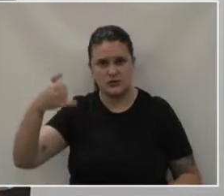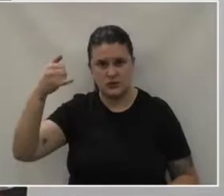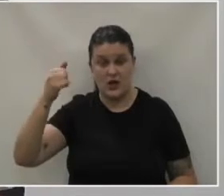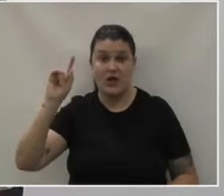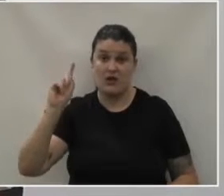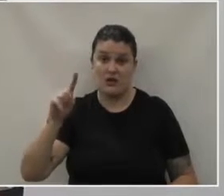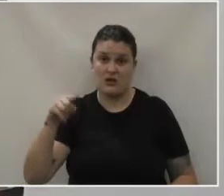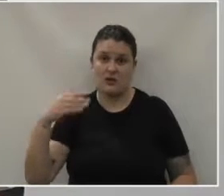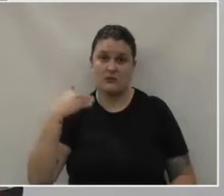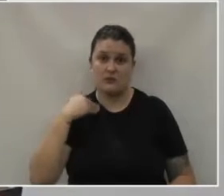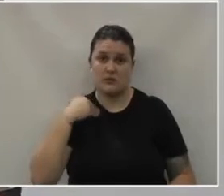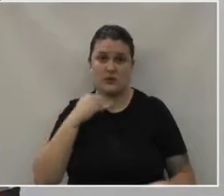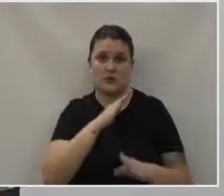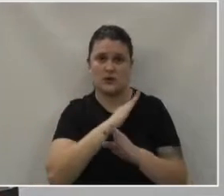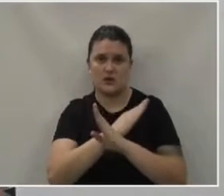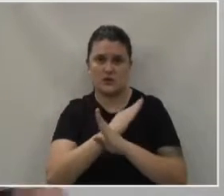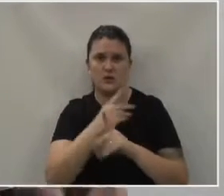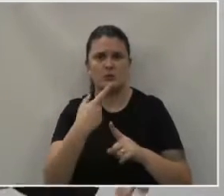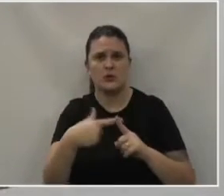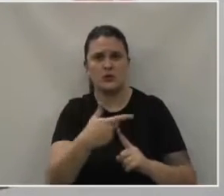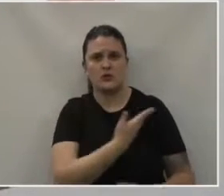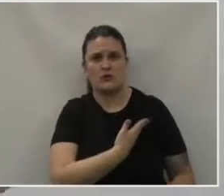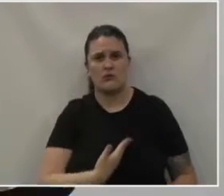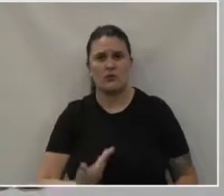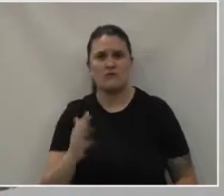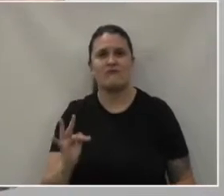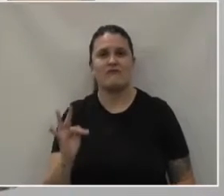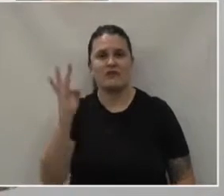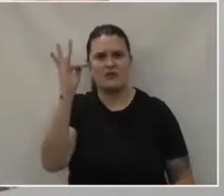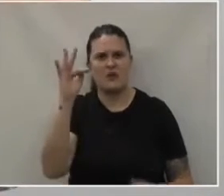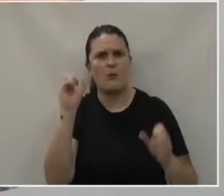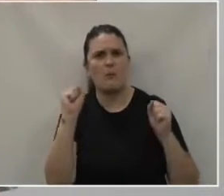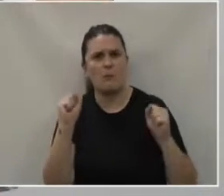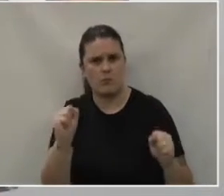Caixa Econômica, porque o governo federal pode,